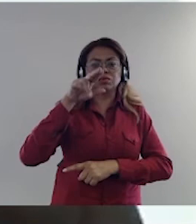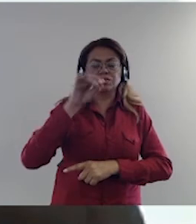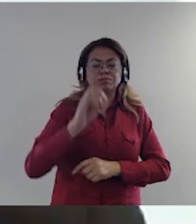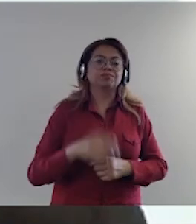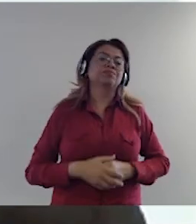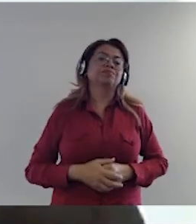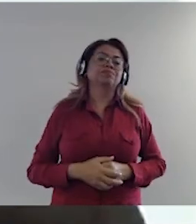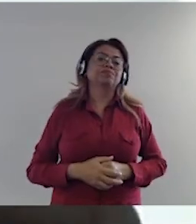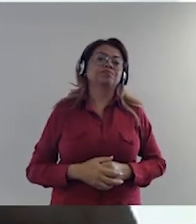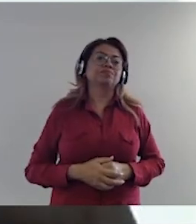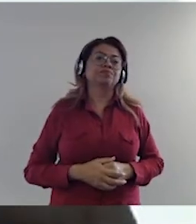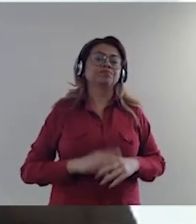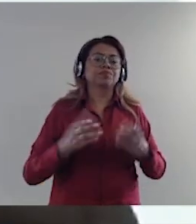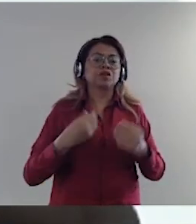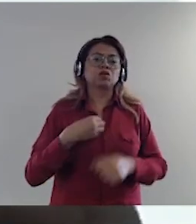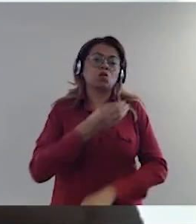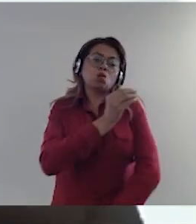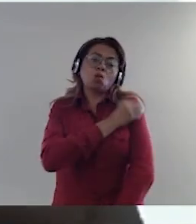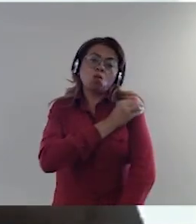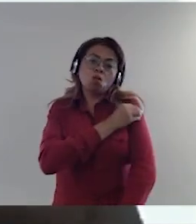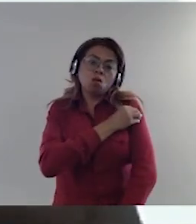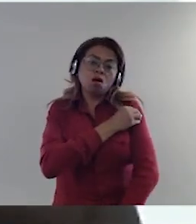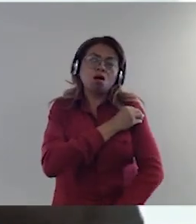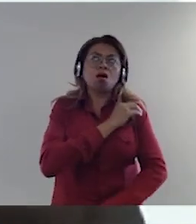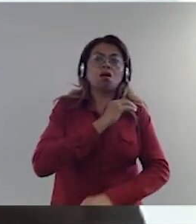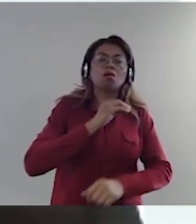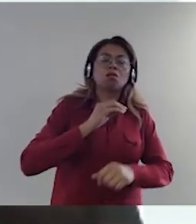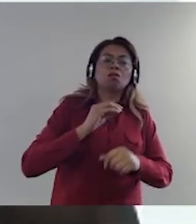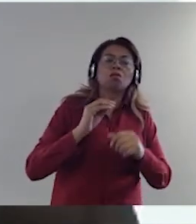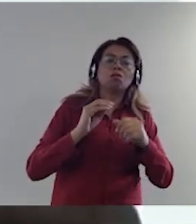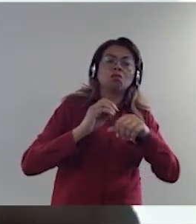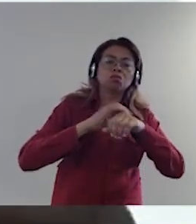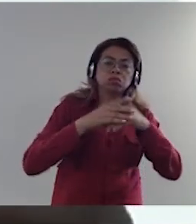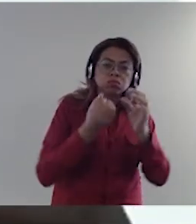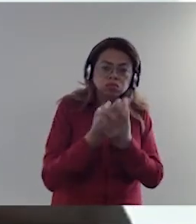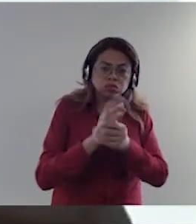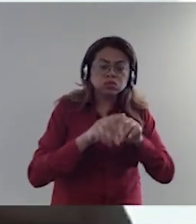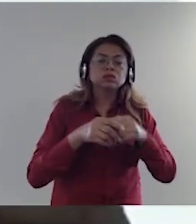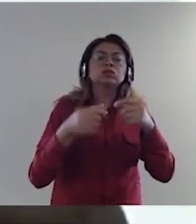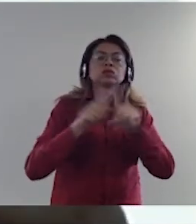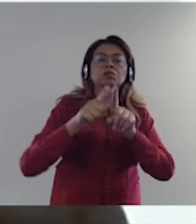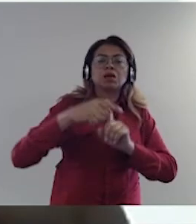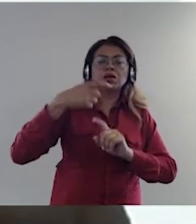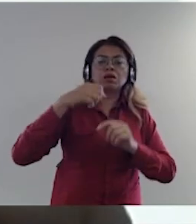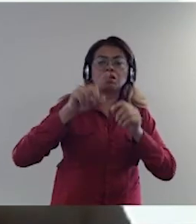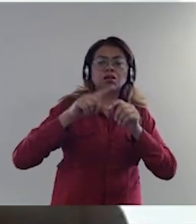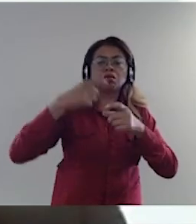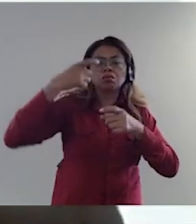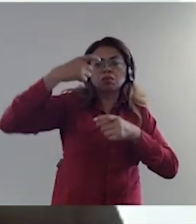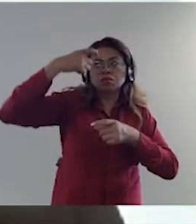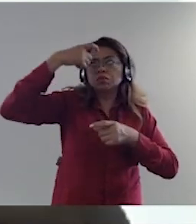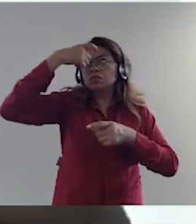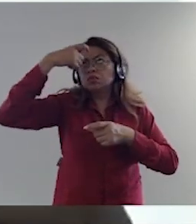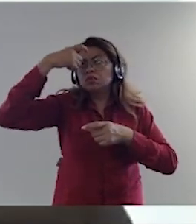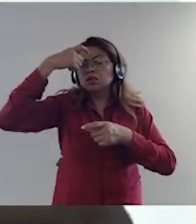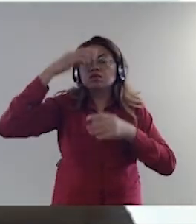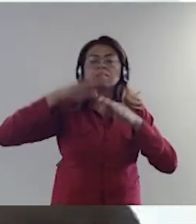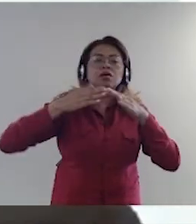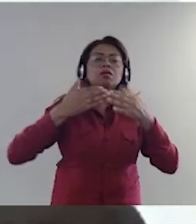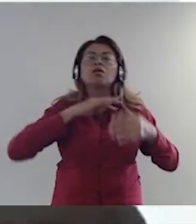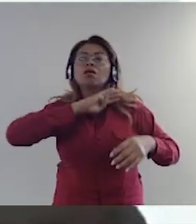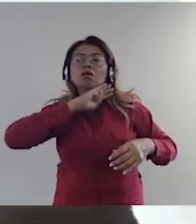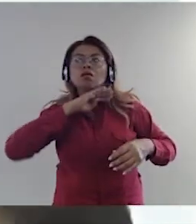né, com a disponibilização de álcool em gel, né, com equipamento para medir a temperatura das pessoas, né,